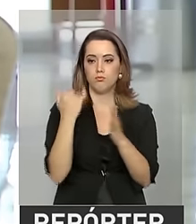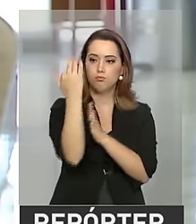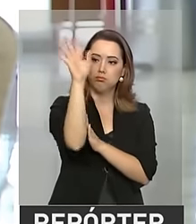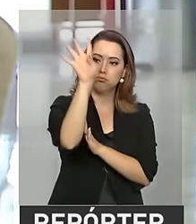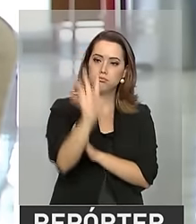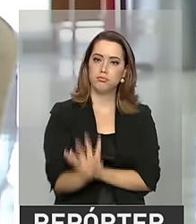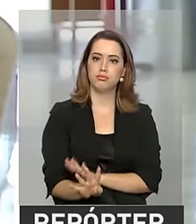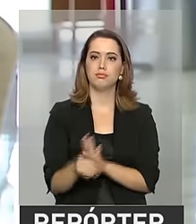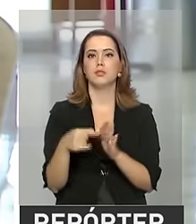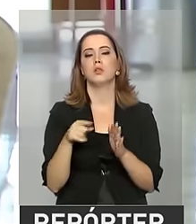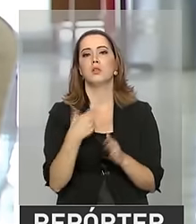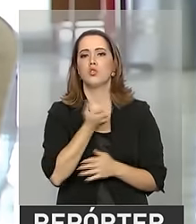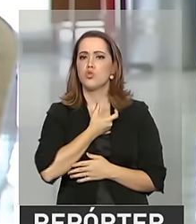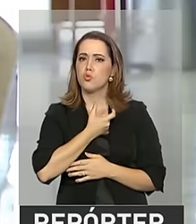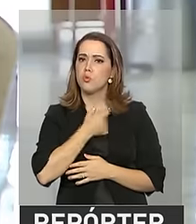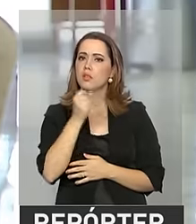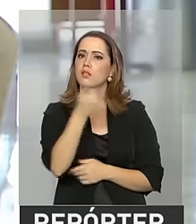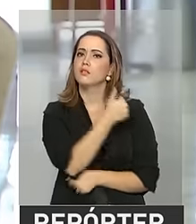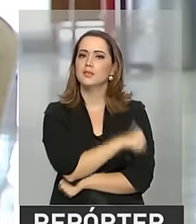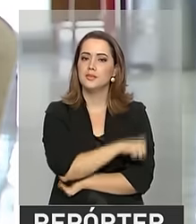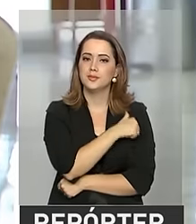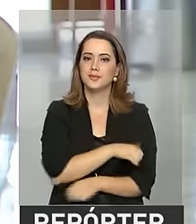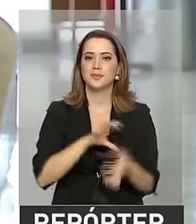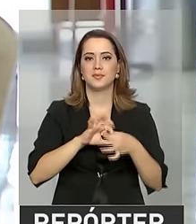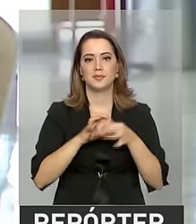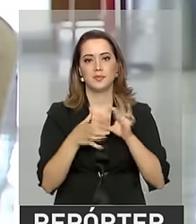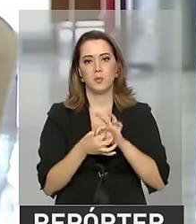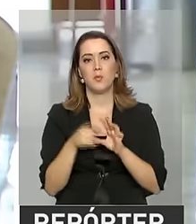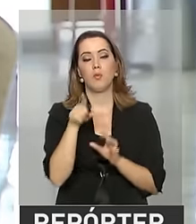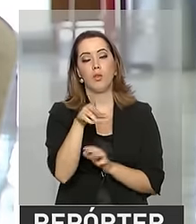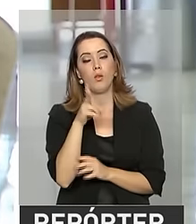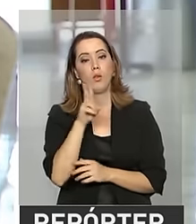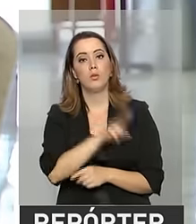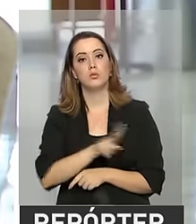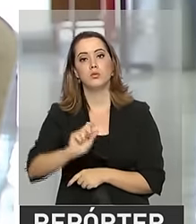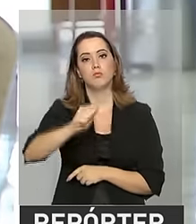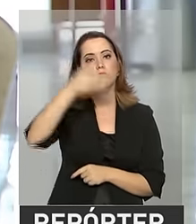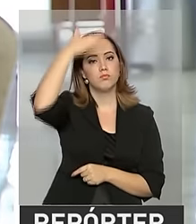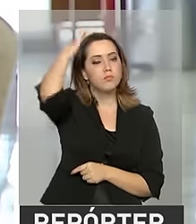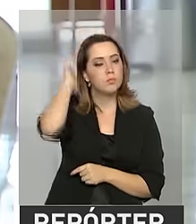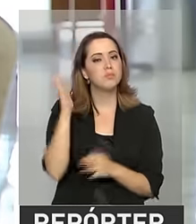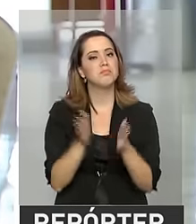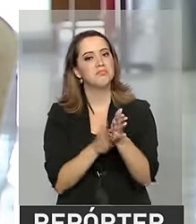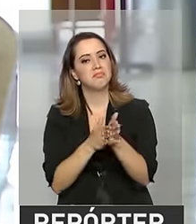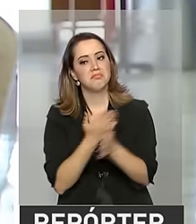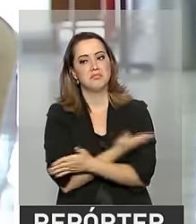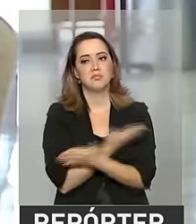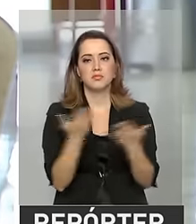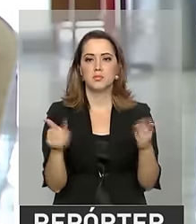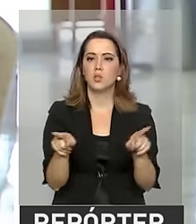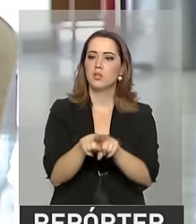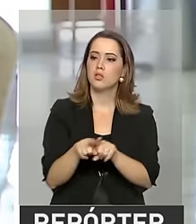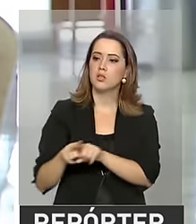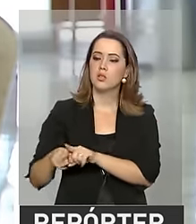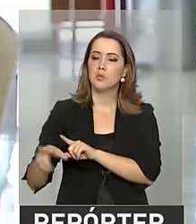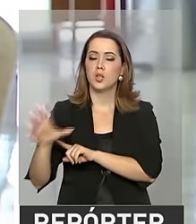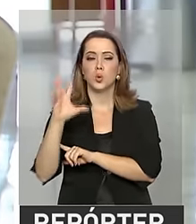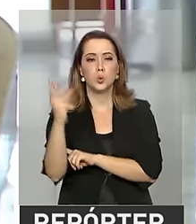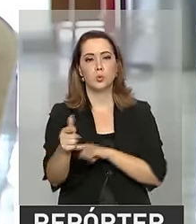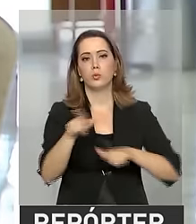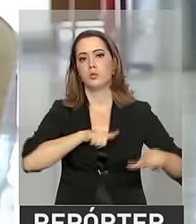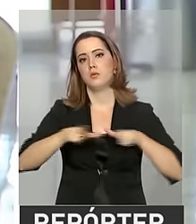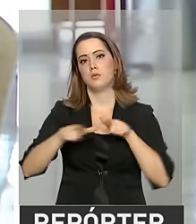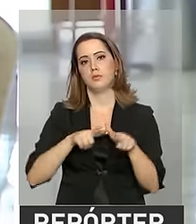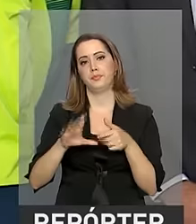olimpíadas do Rio de Janeiro o presidente Michel Temer parabenizou os atletas e também os envolvidos na organização dos jogos vamos ver um trecho do que